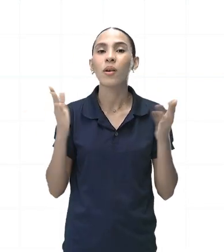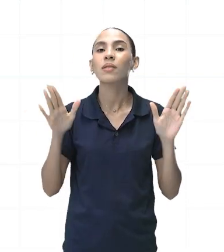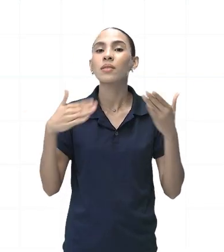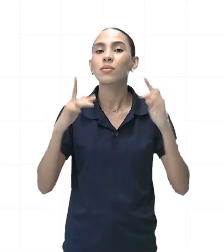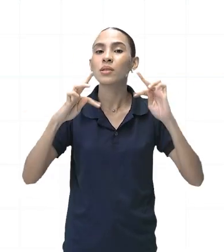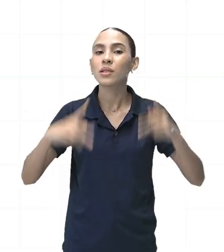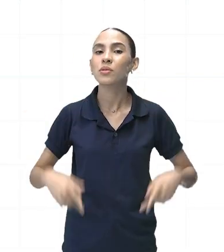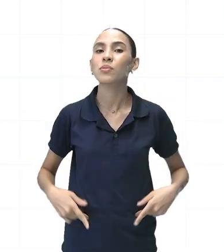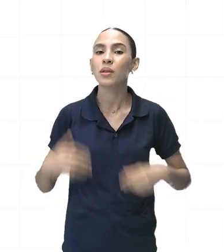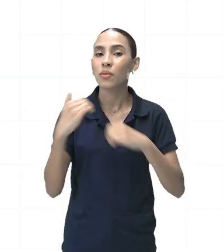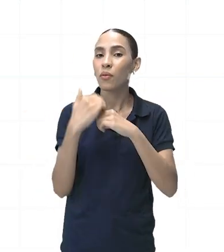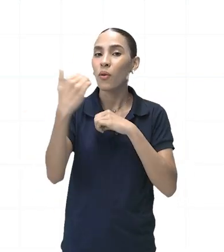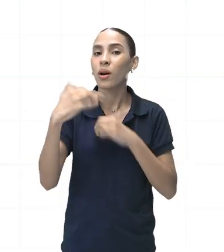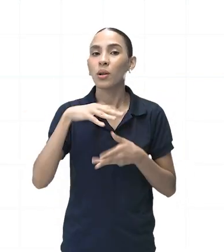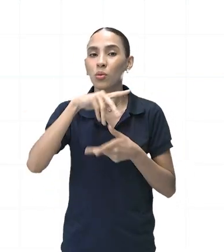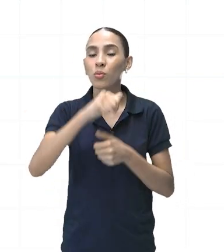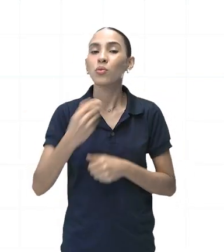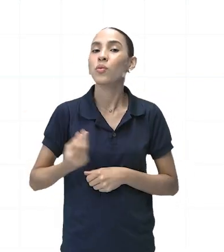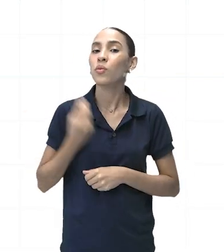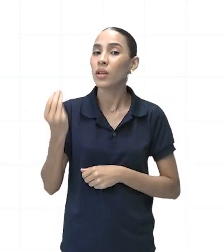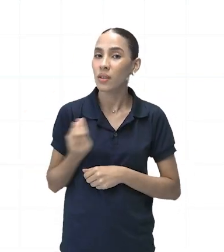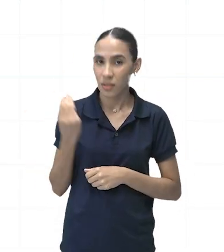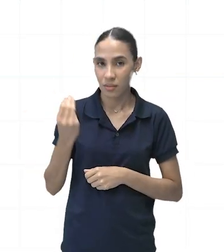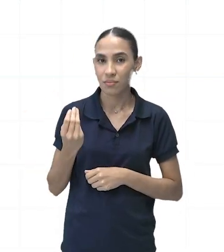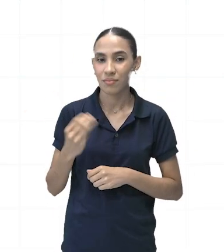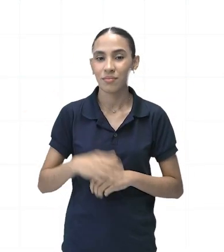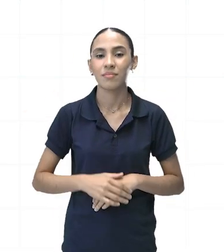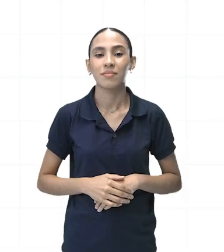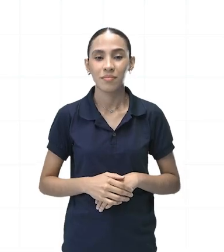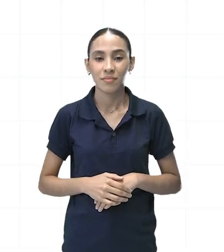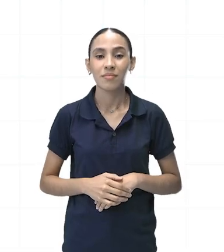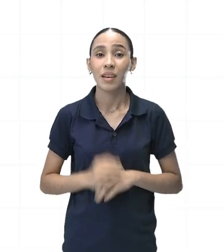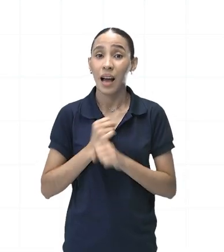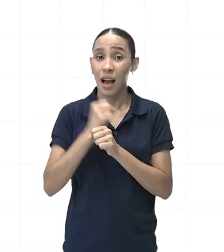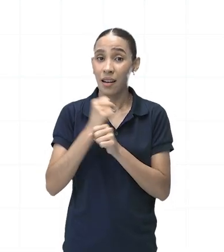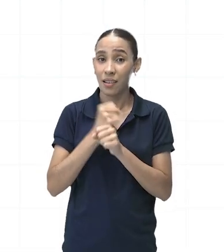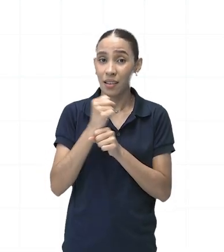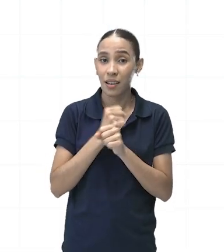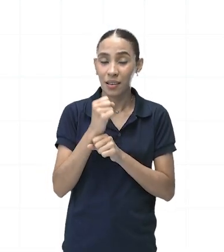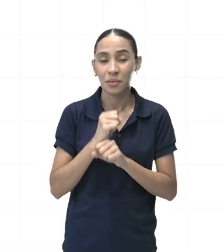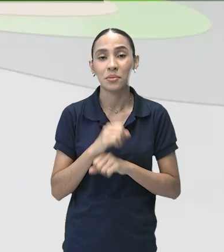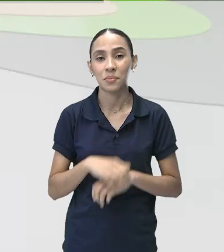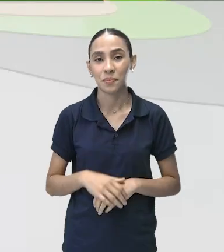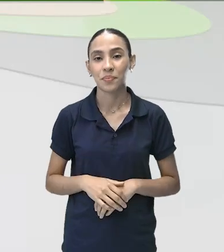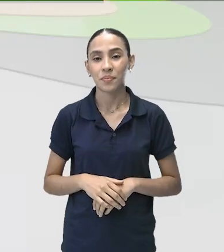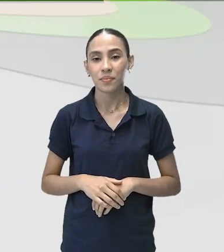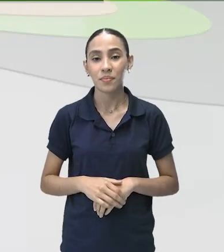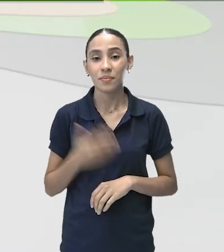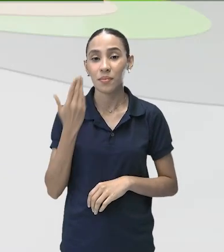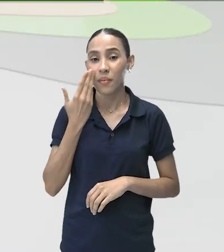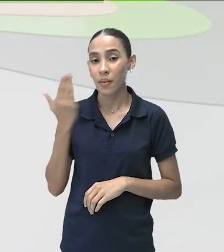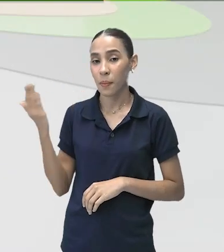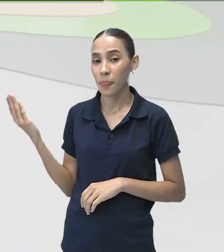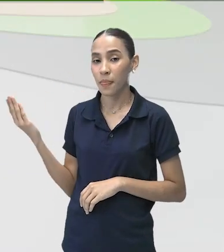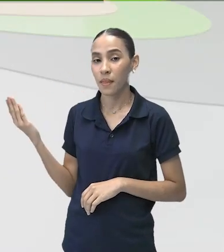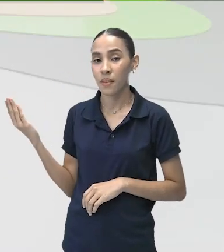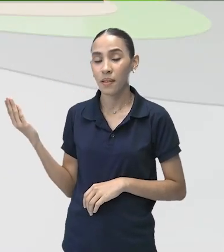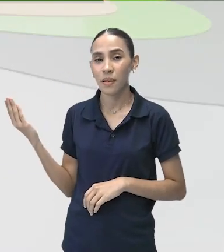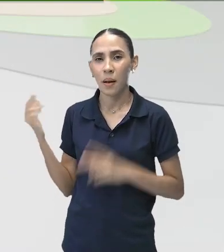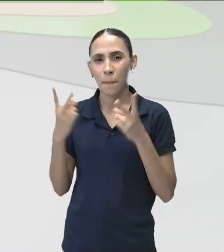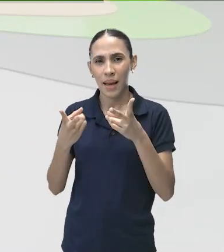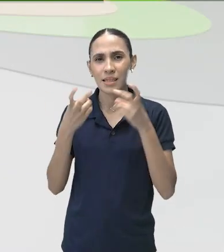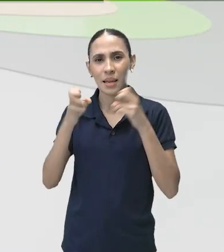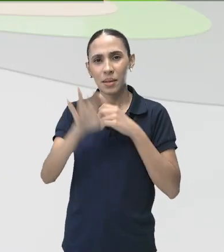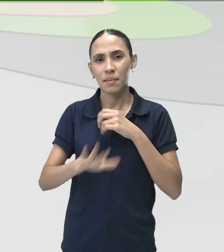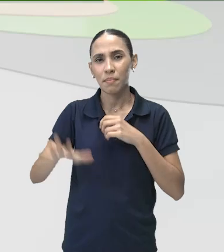esses seres humanos, estão vivendo fora da Terra e há tempos, aparentemente. Então, agora, o que vocês